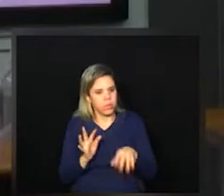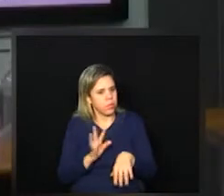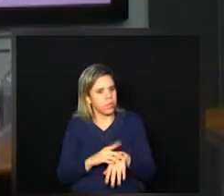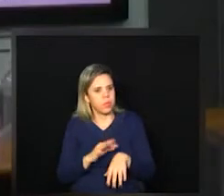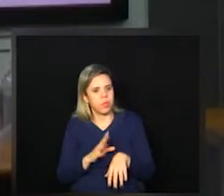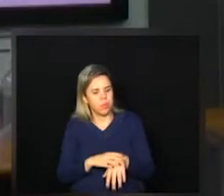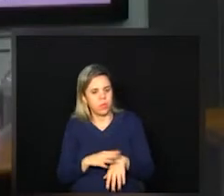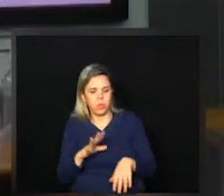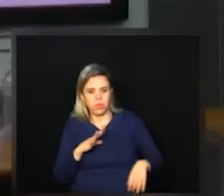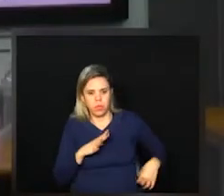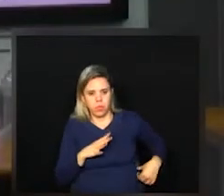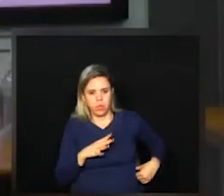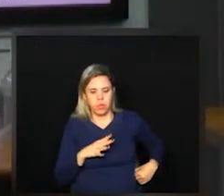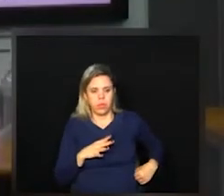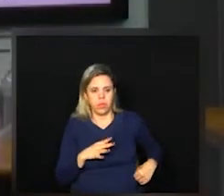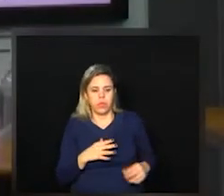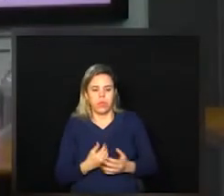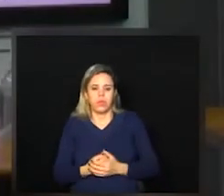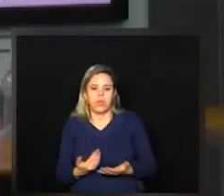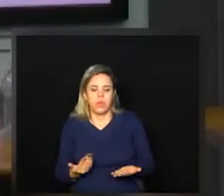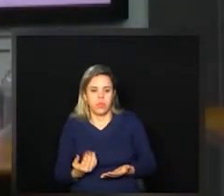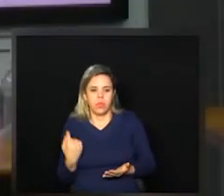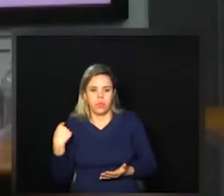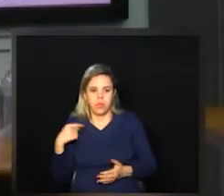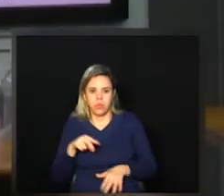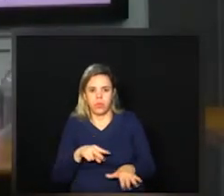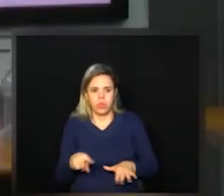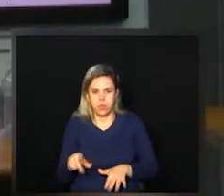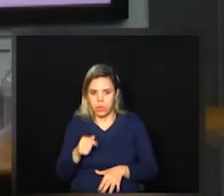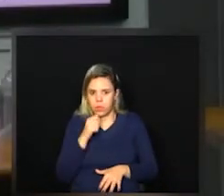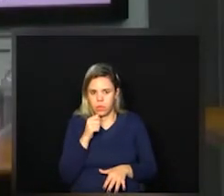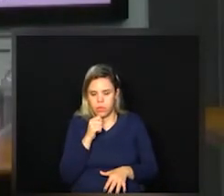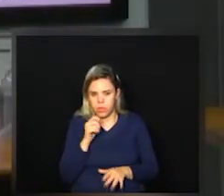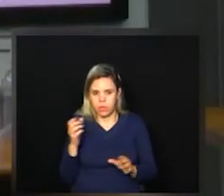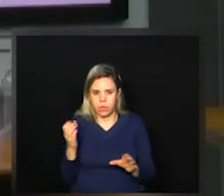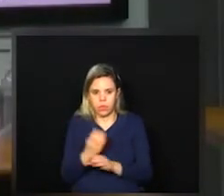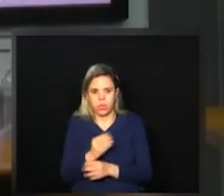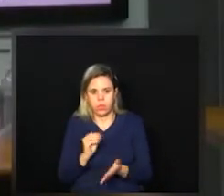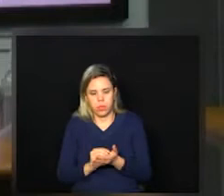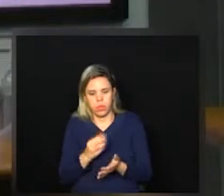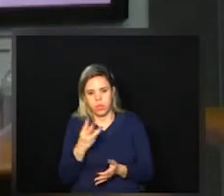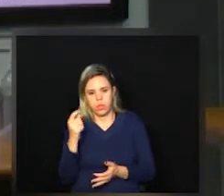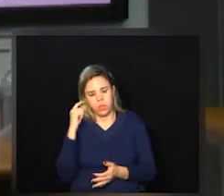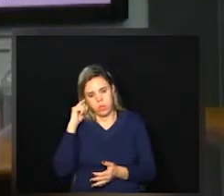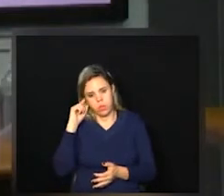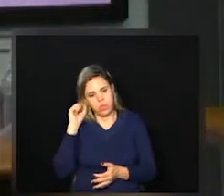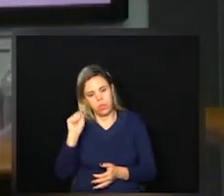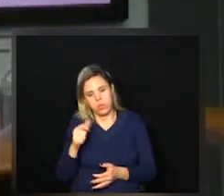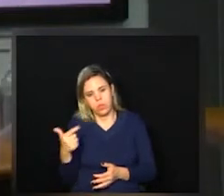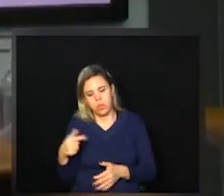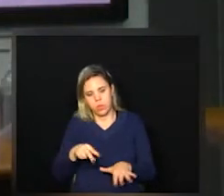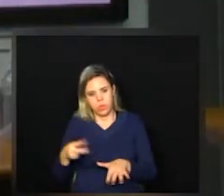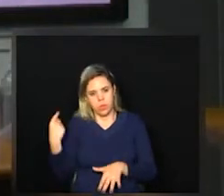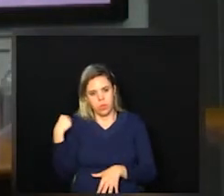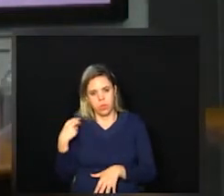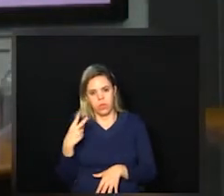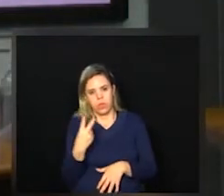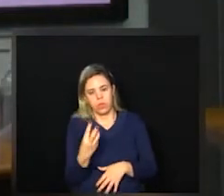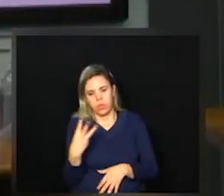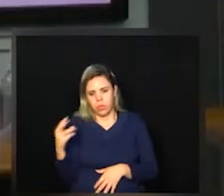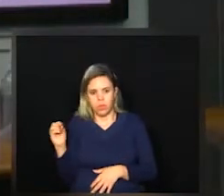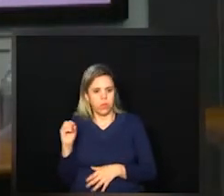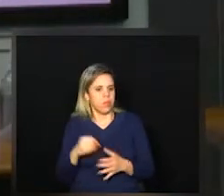na cidade. Agora, nessa última semana que ainda está incompleta, 82, mas na semana passada